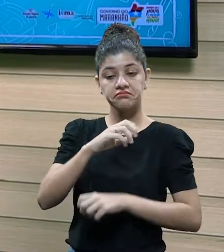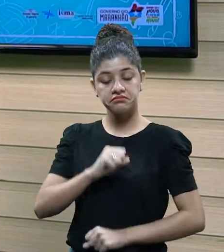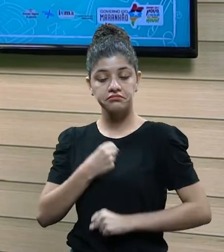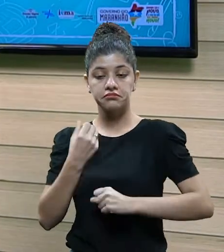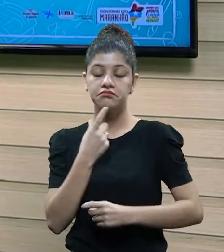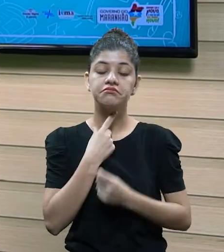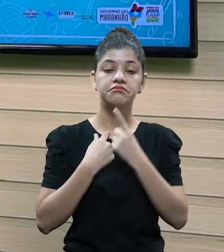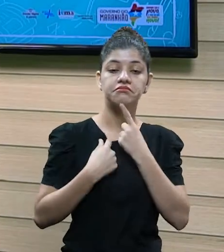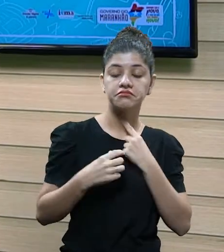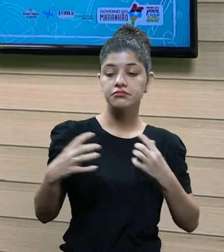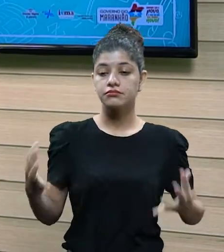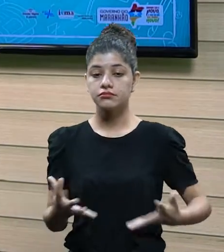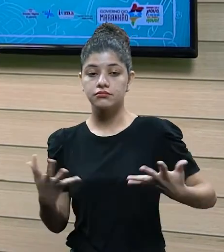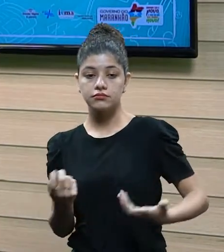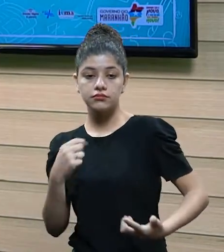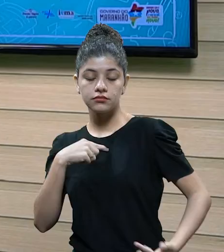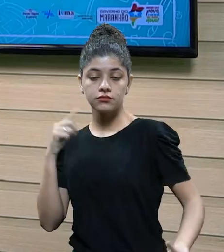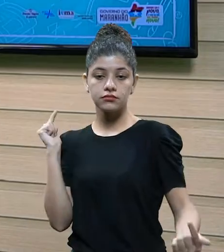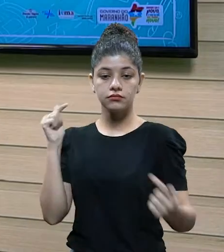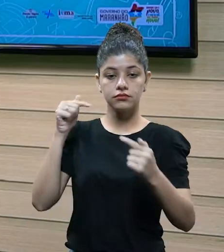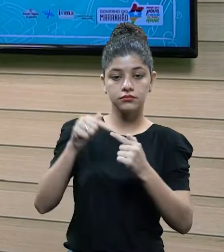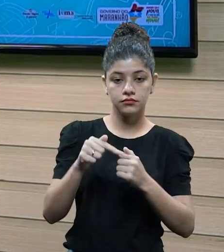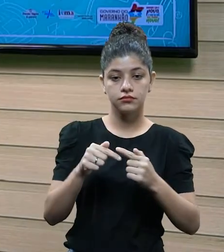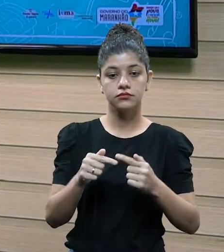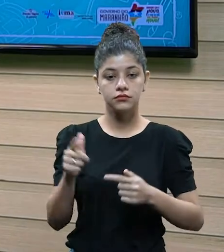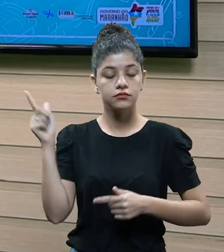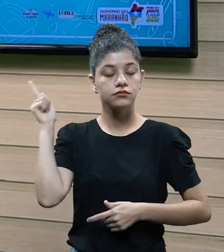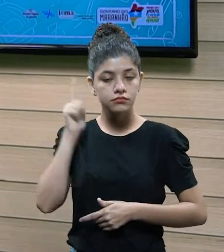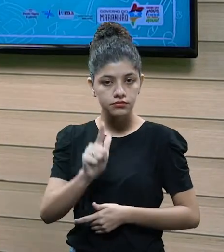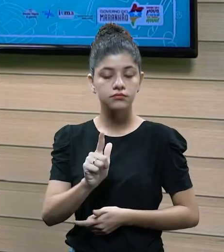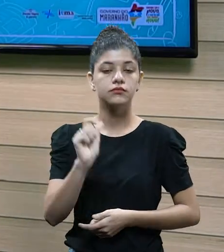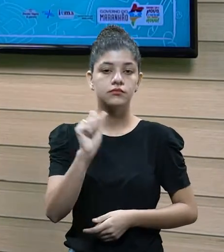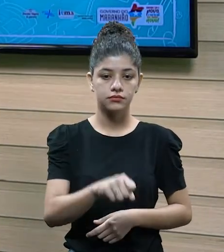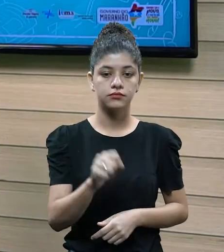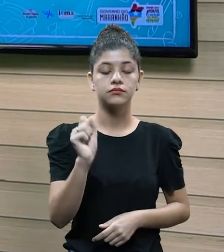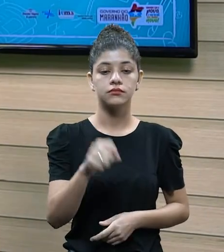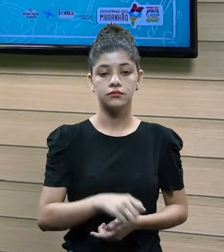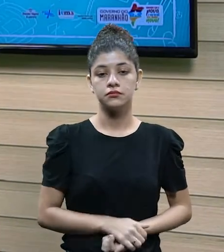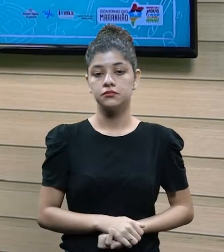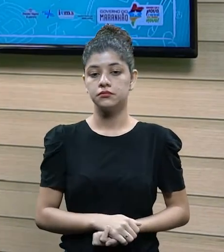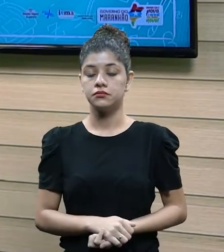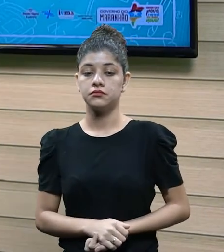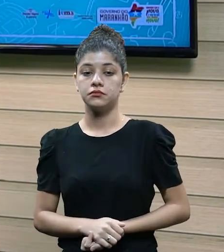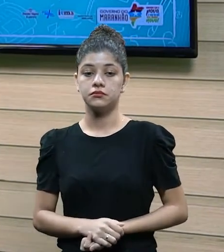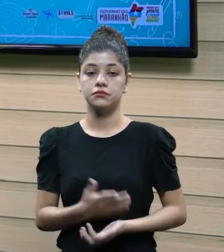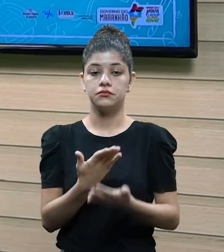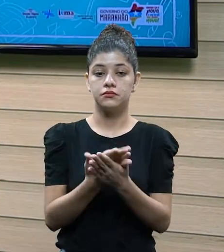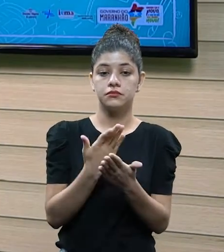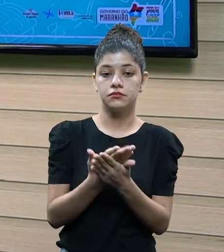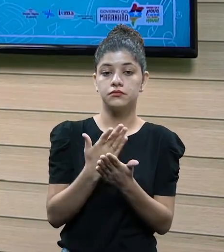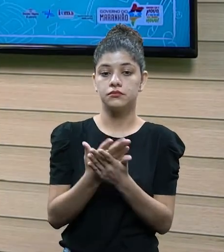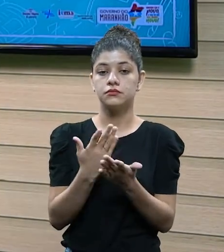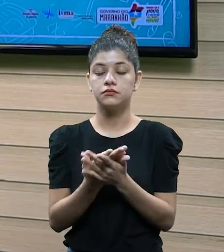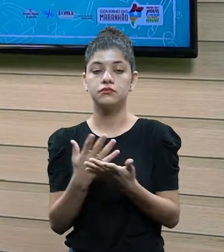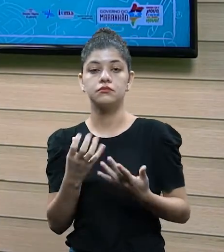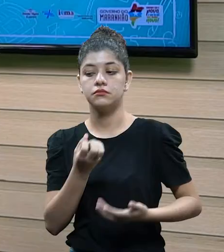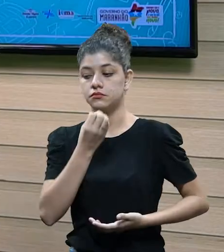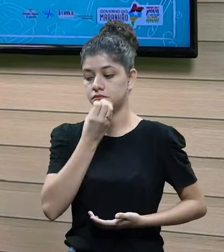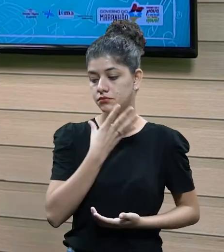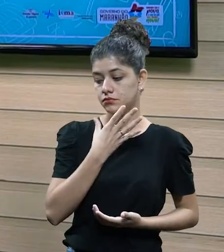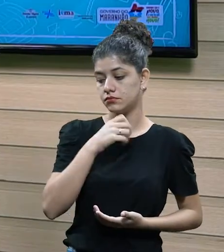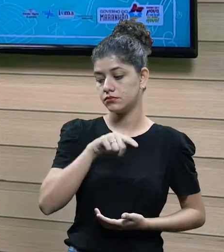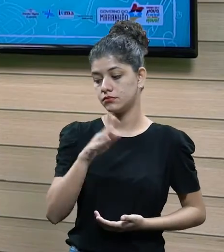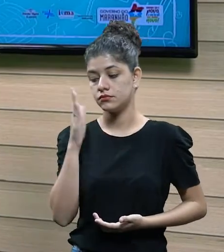com vontade, motivado, né, tendo objetivos a serem alcançados, eu vou alcançar a minha produtividade. Eu vou dar uma aula alegre, vibrante, onde você vai me